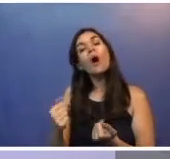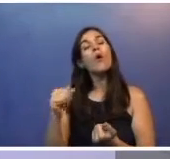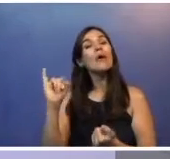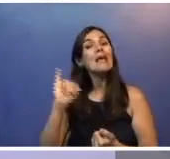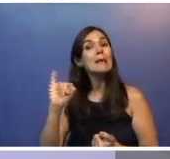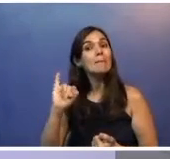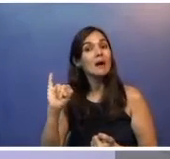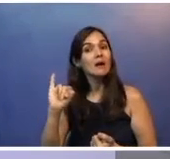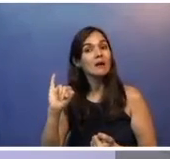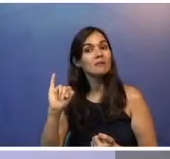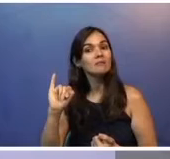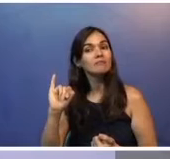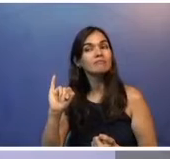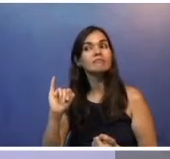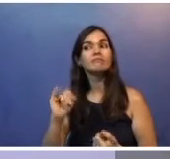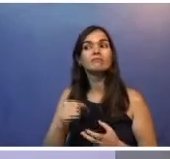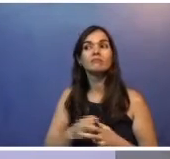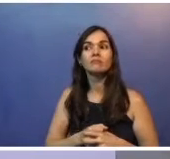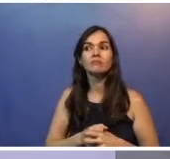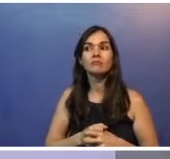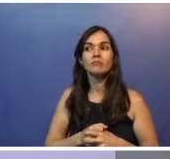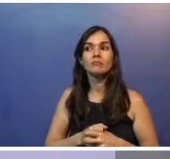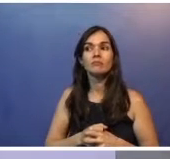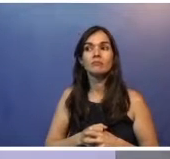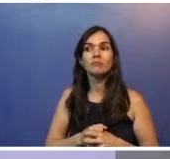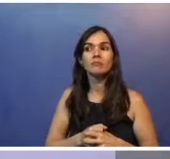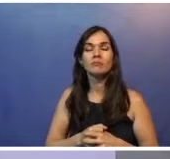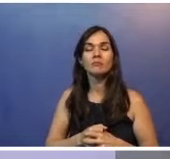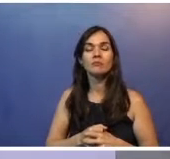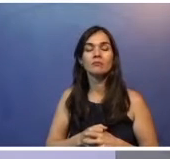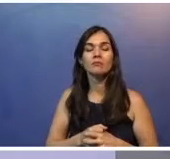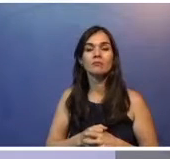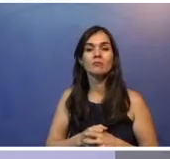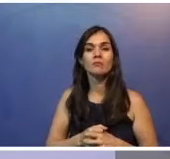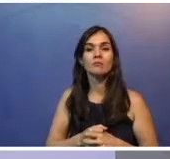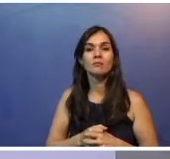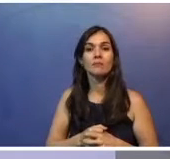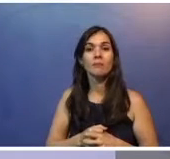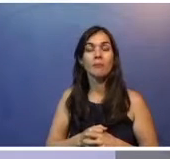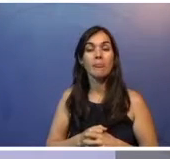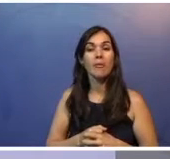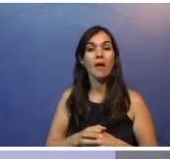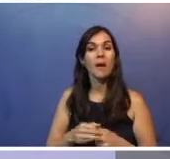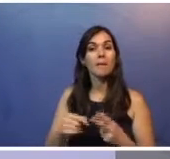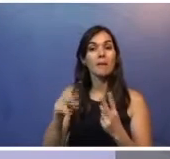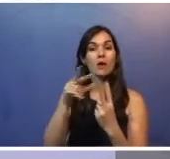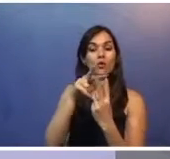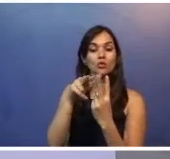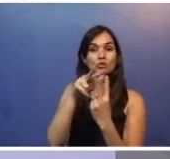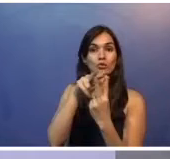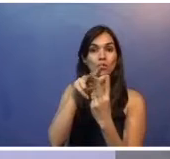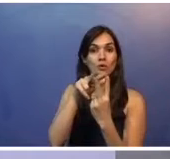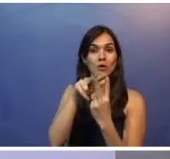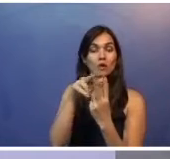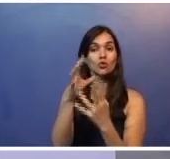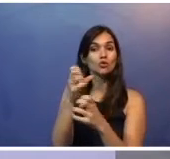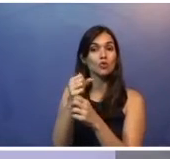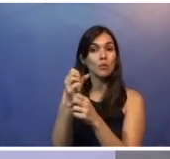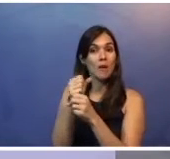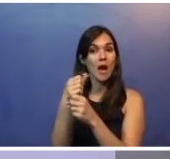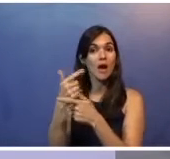por vai pegar os dois números do meio e só vai dividir por